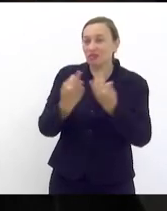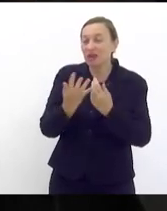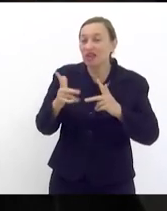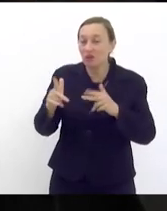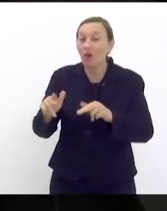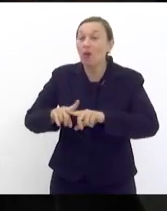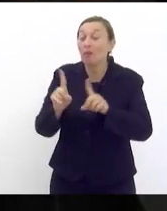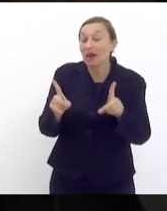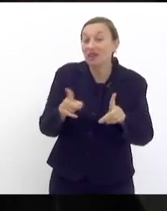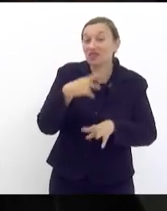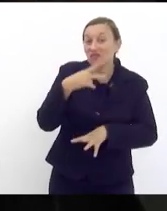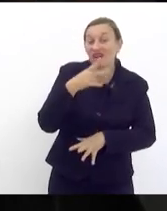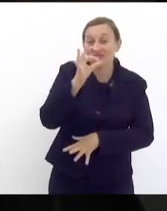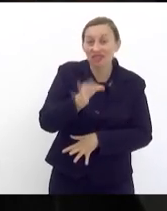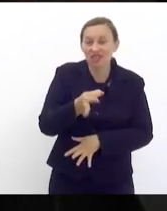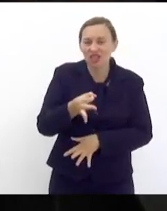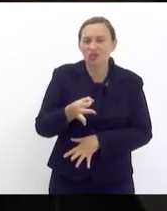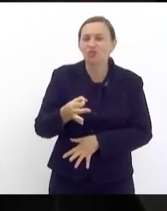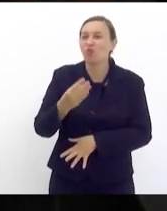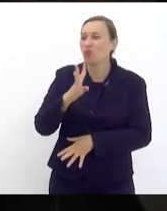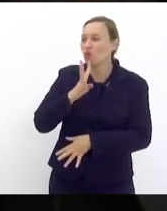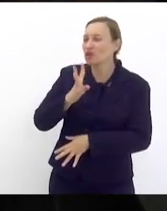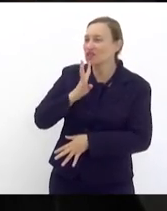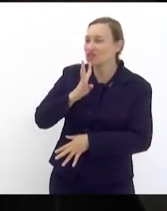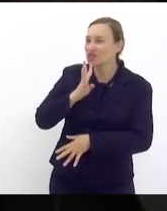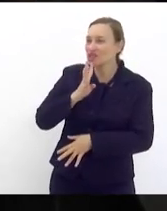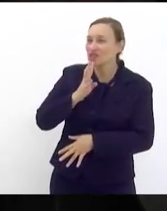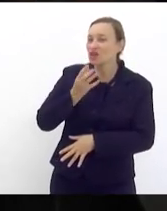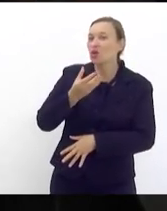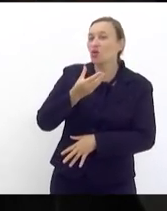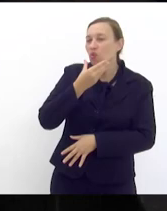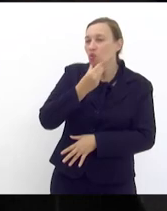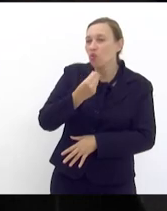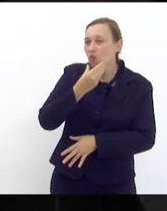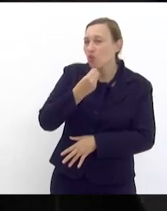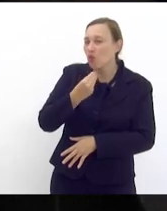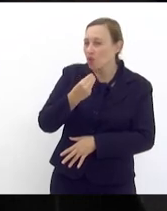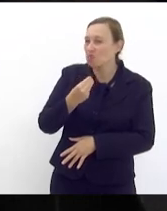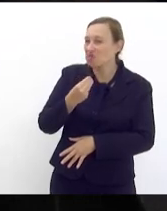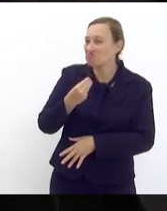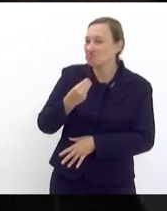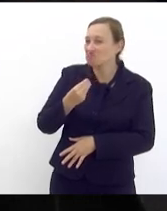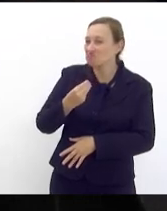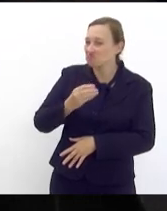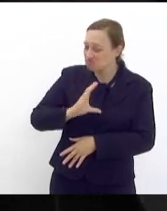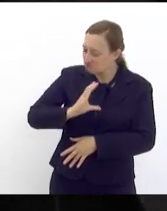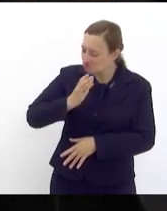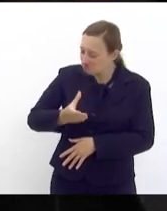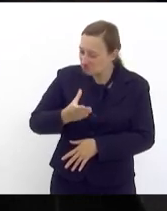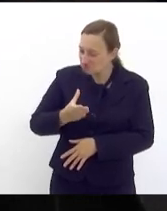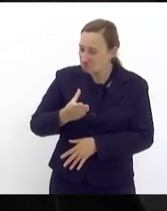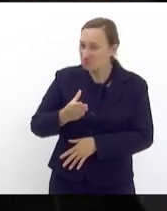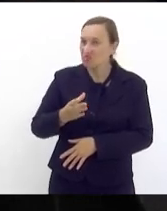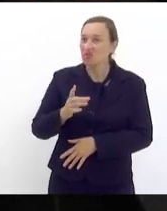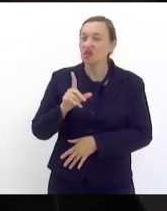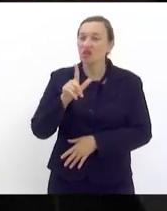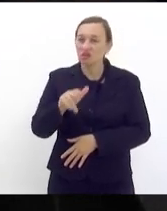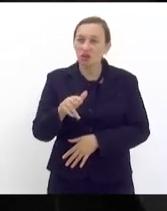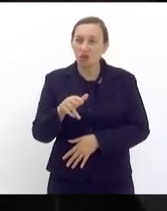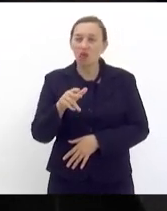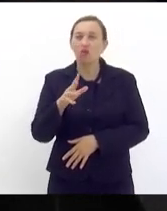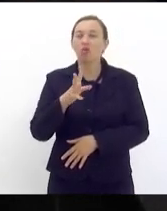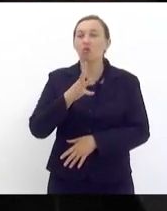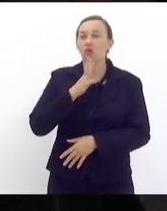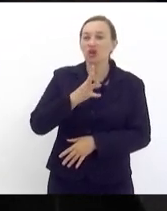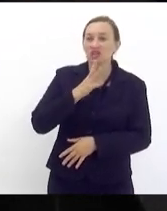sinceridade conheci um grande homem a partir desse momento, que conheci o Léo. Conheci o Léo através